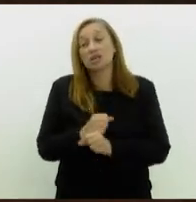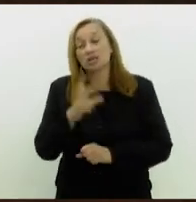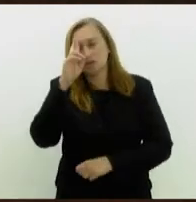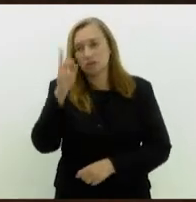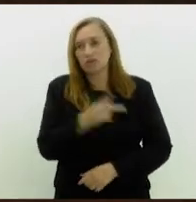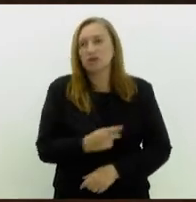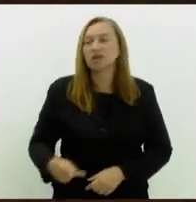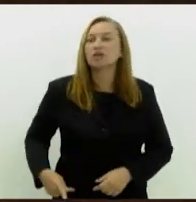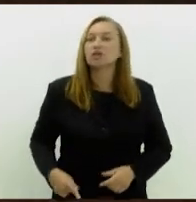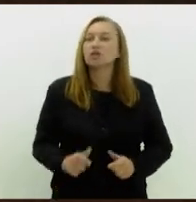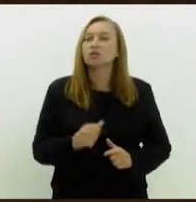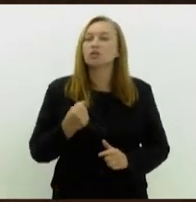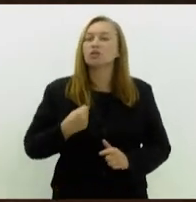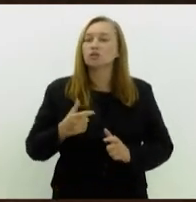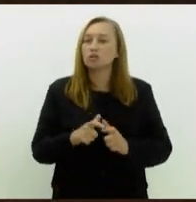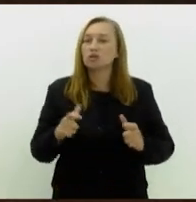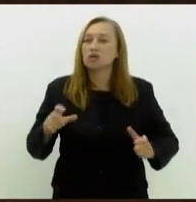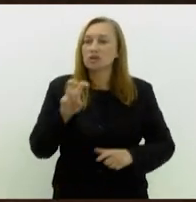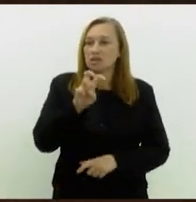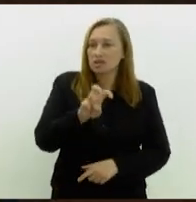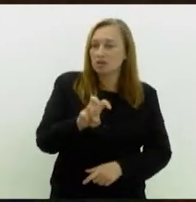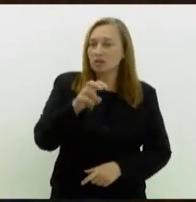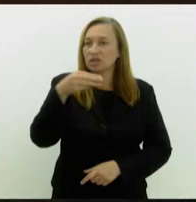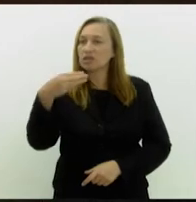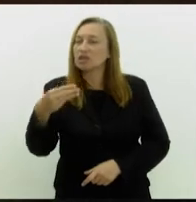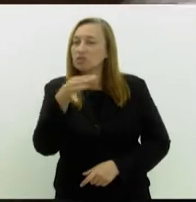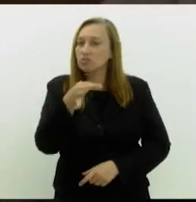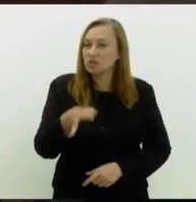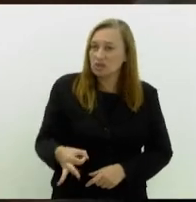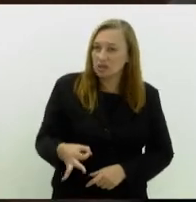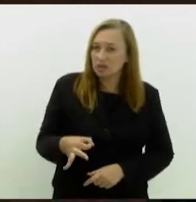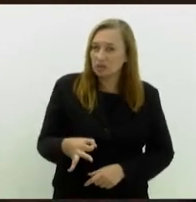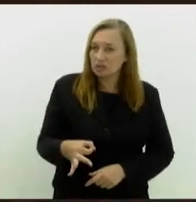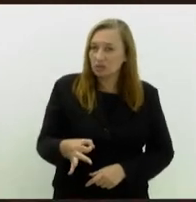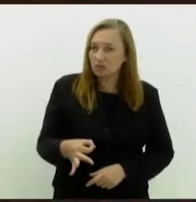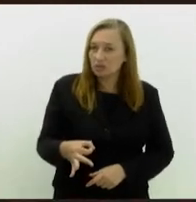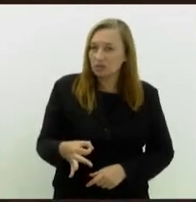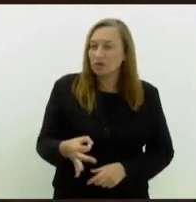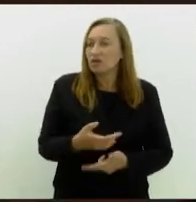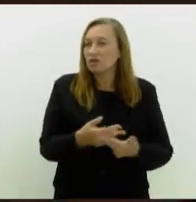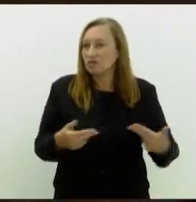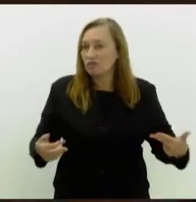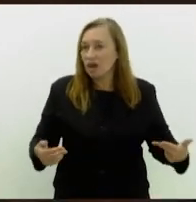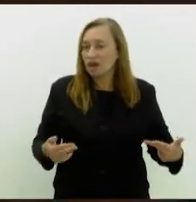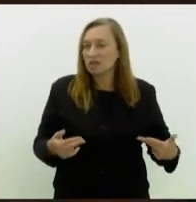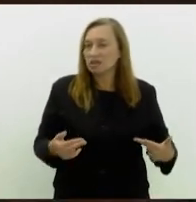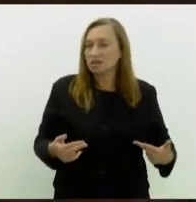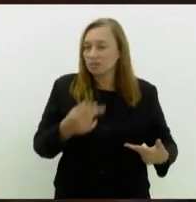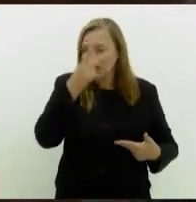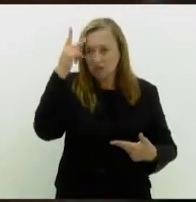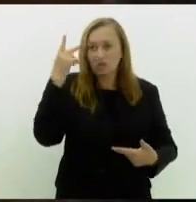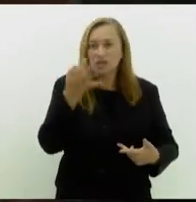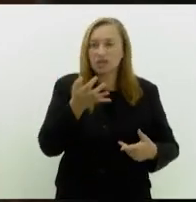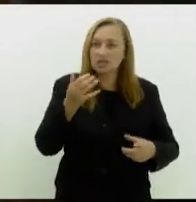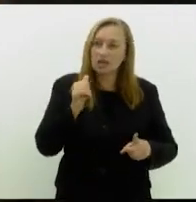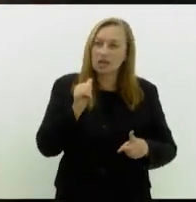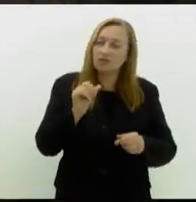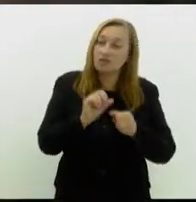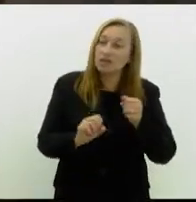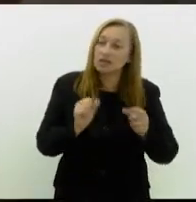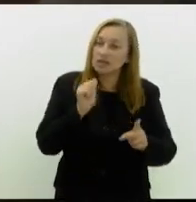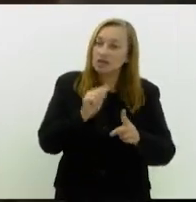Presidente cresceu em 53% o caso de número de tentativas de feminicídio O que